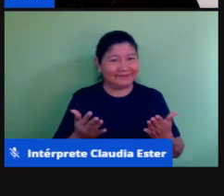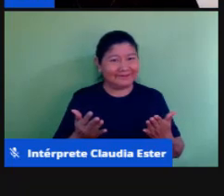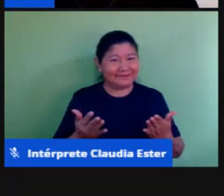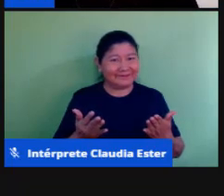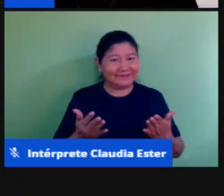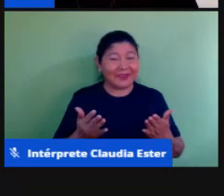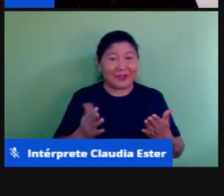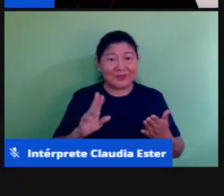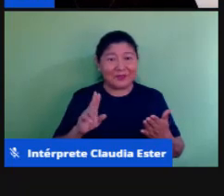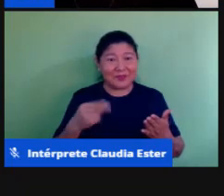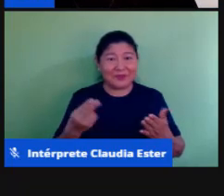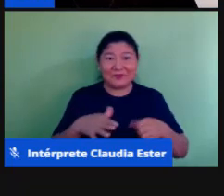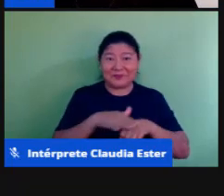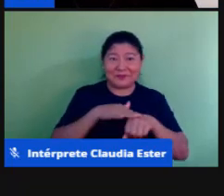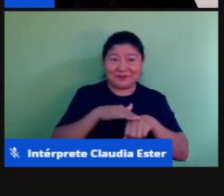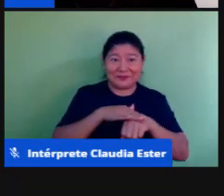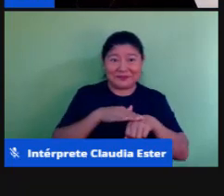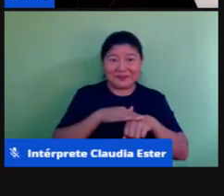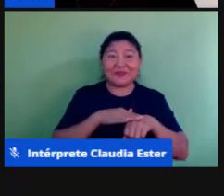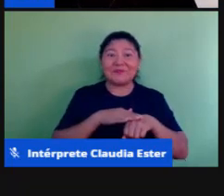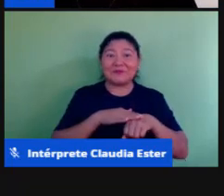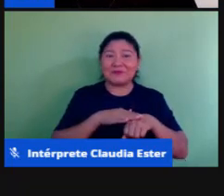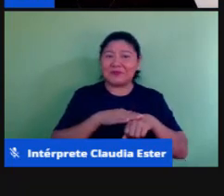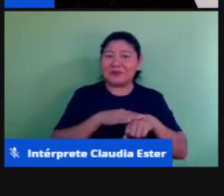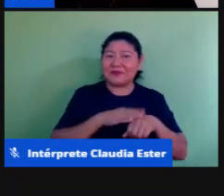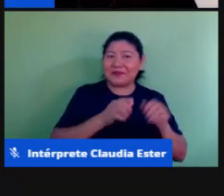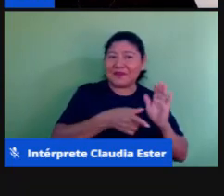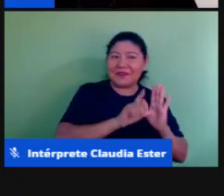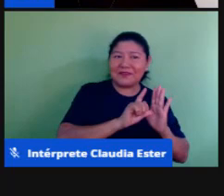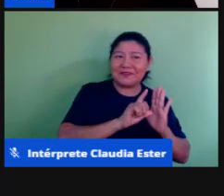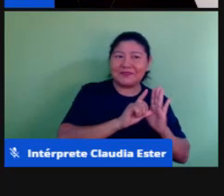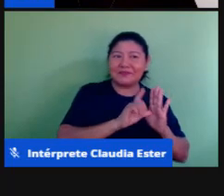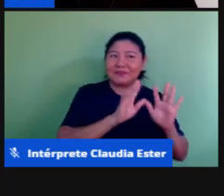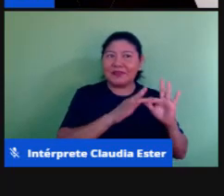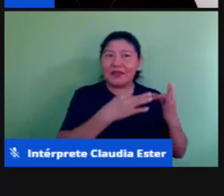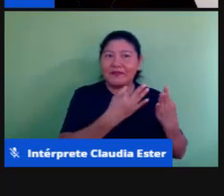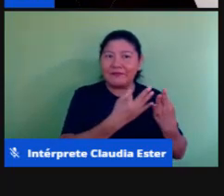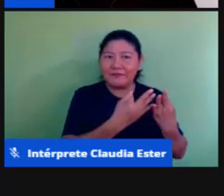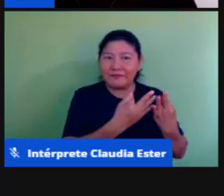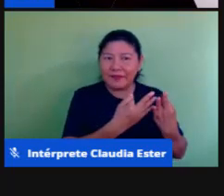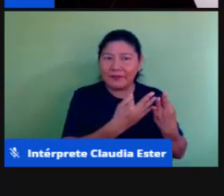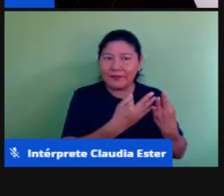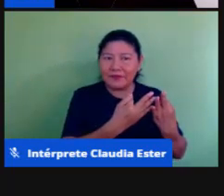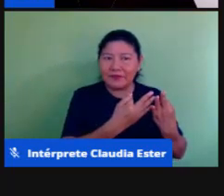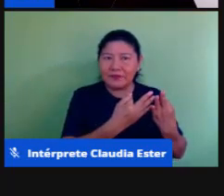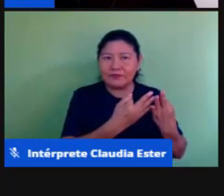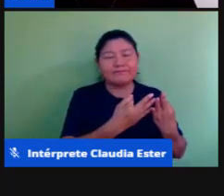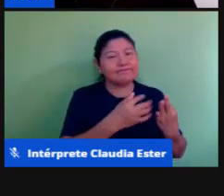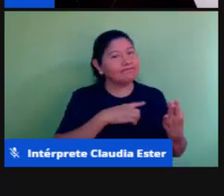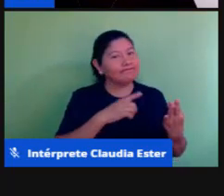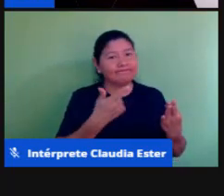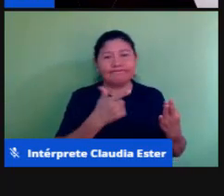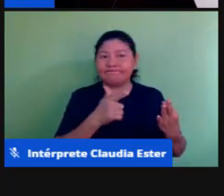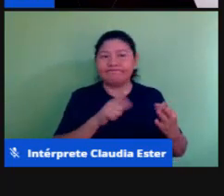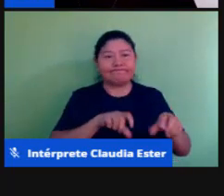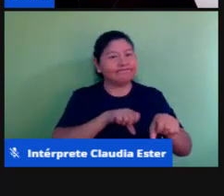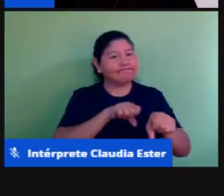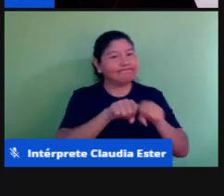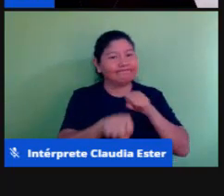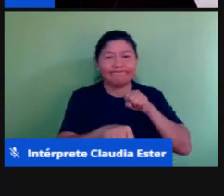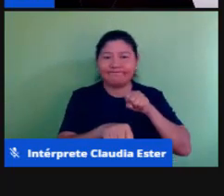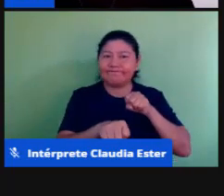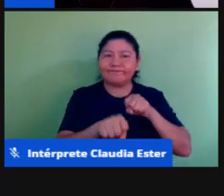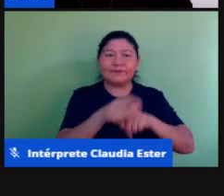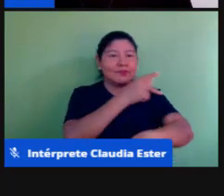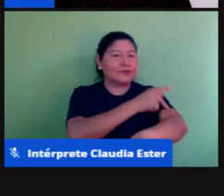como a gente acabou de falar, e agora, né? O pai, ele não é professor. Como que eu vou fazer?